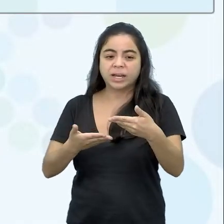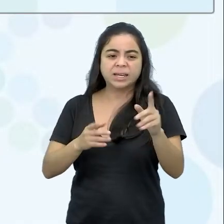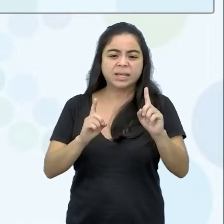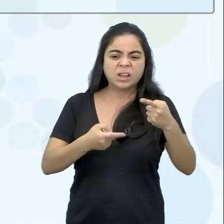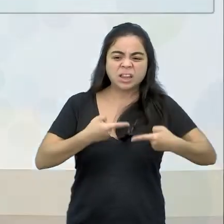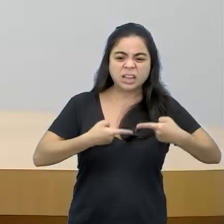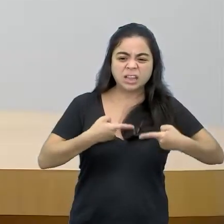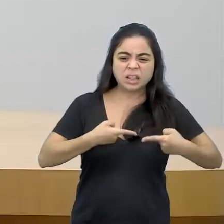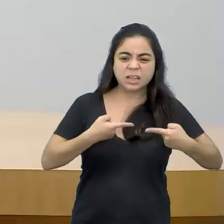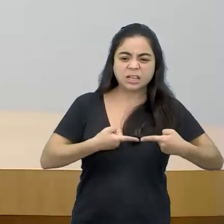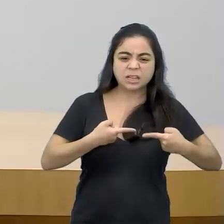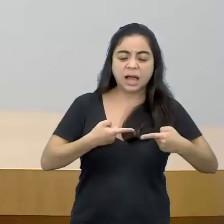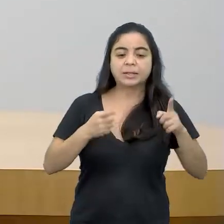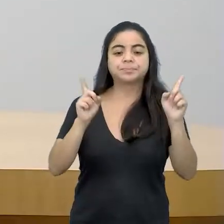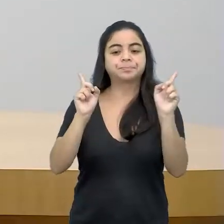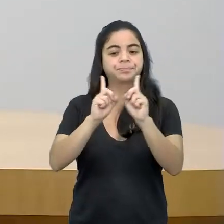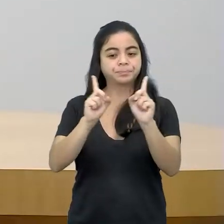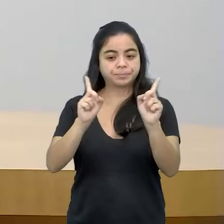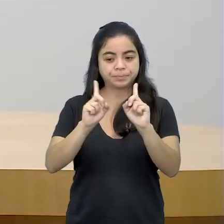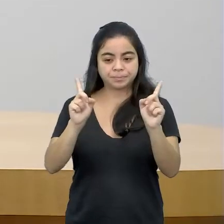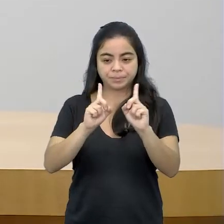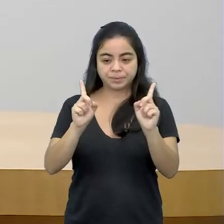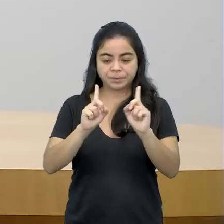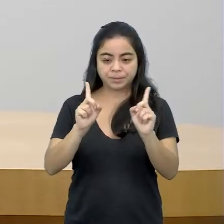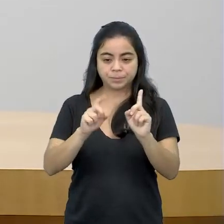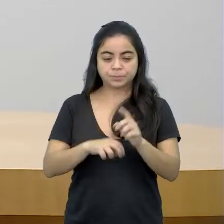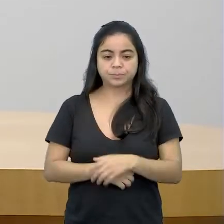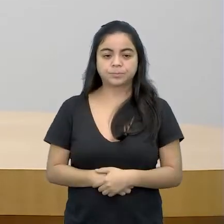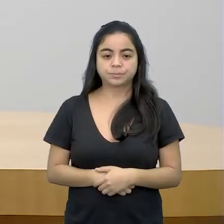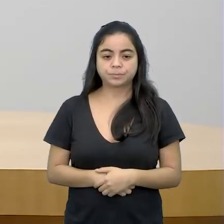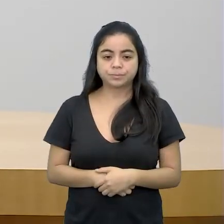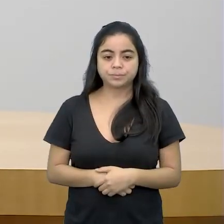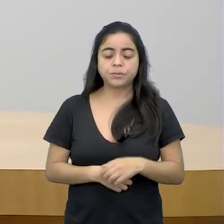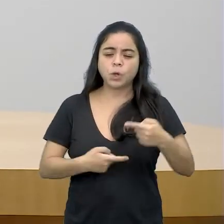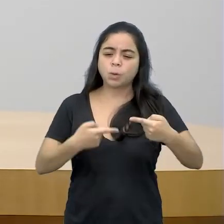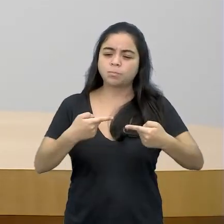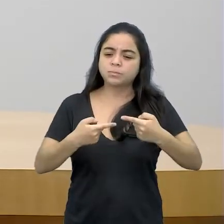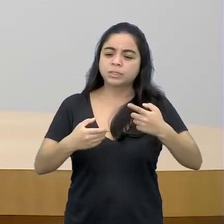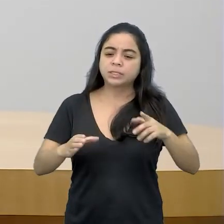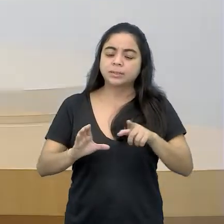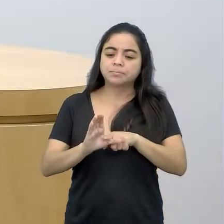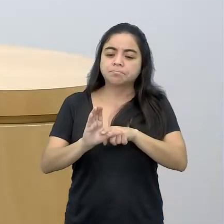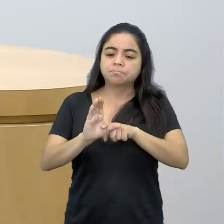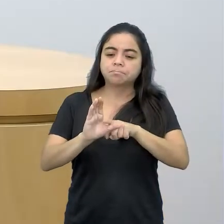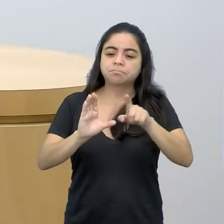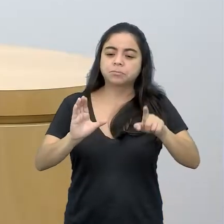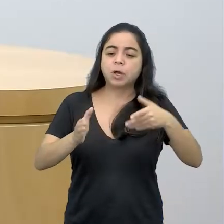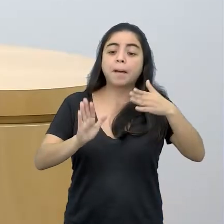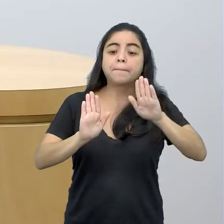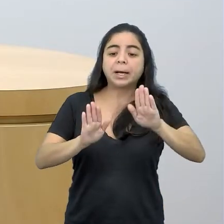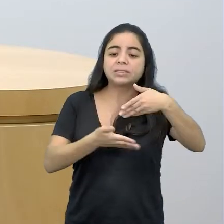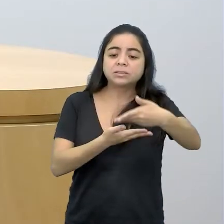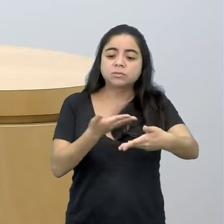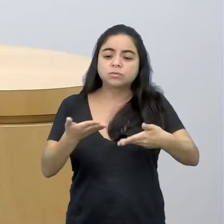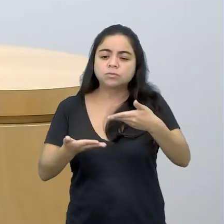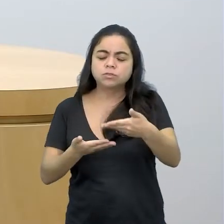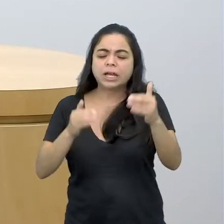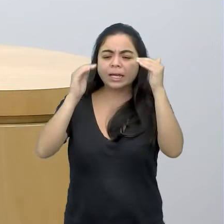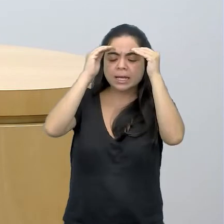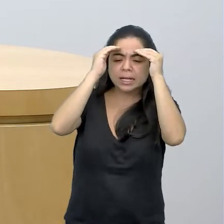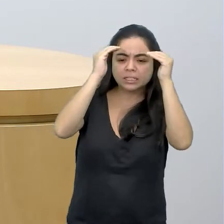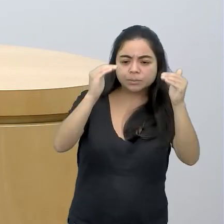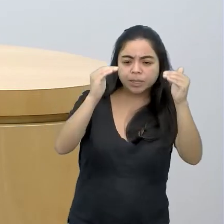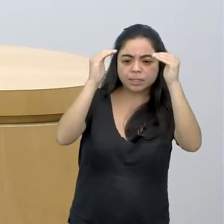estivessem sempre disputando mais e mais poder. De forma harmônica, cada um respeitando as suas atribuições